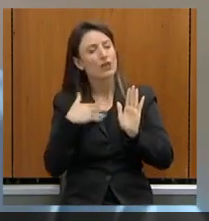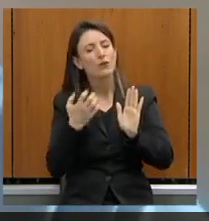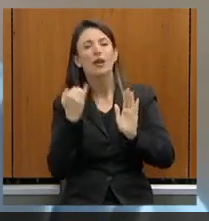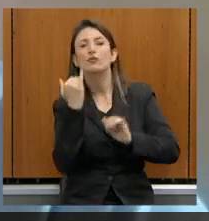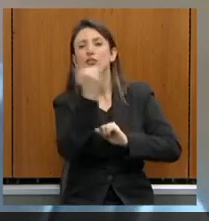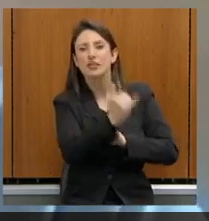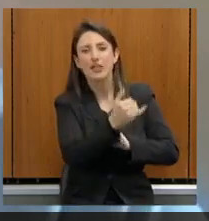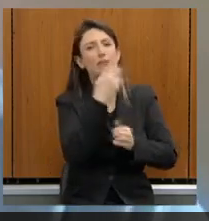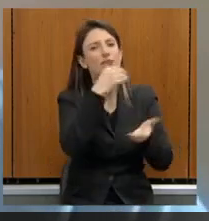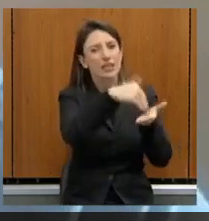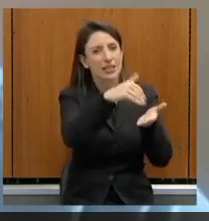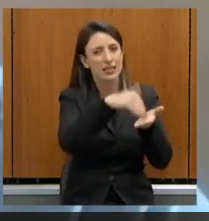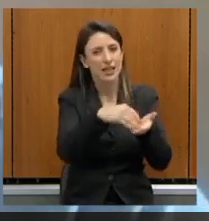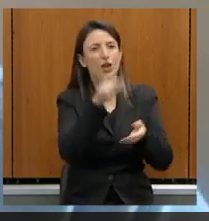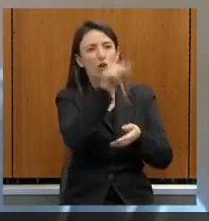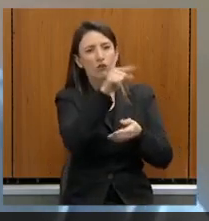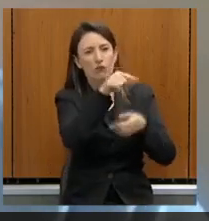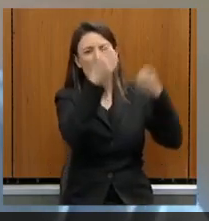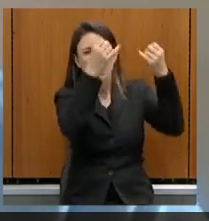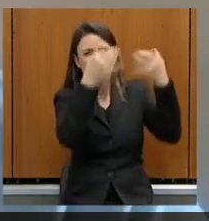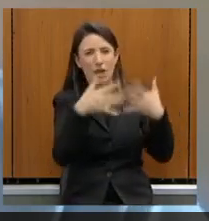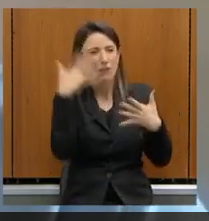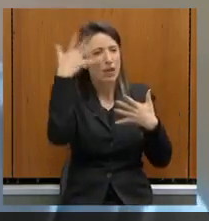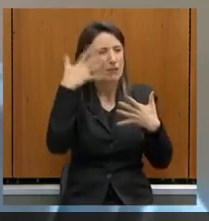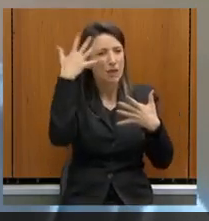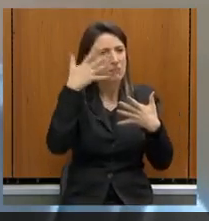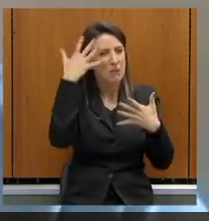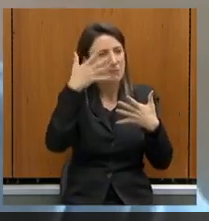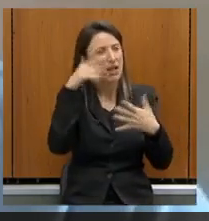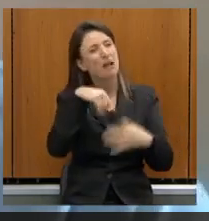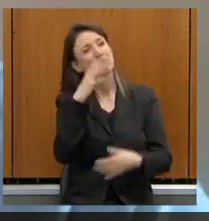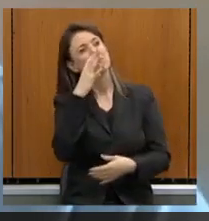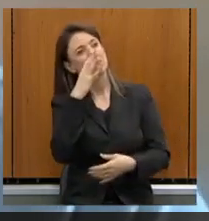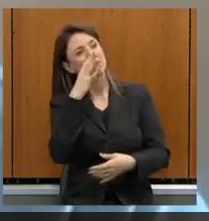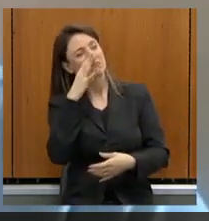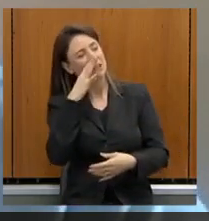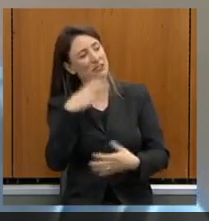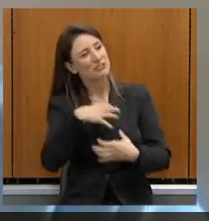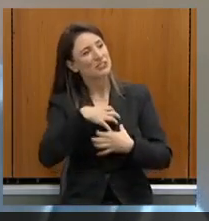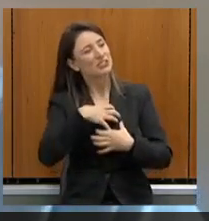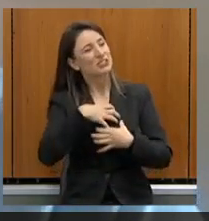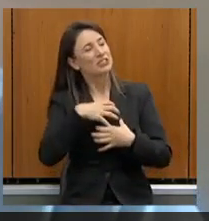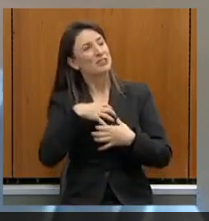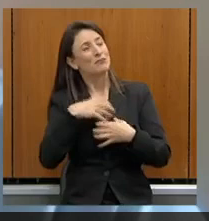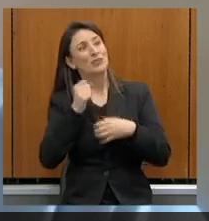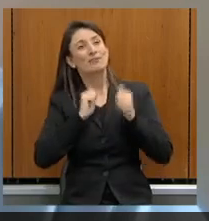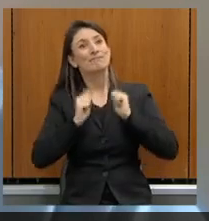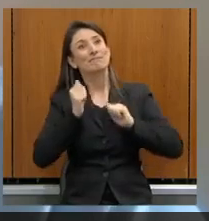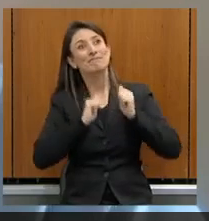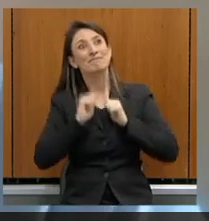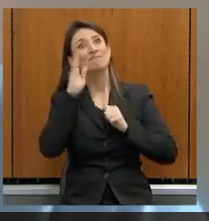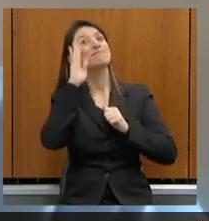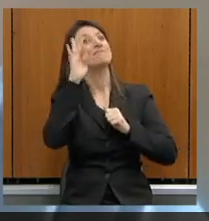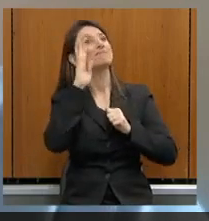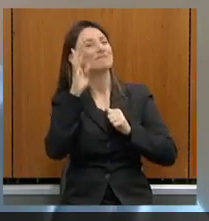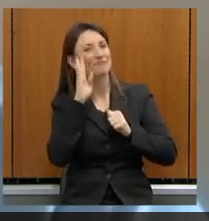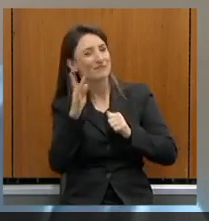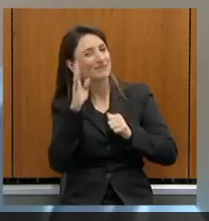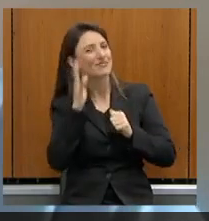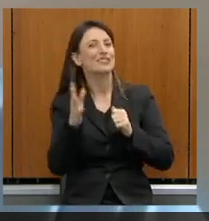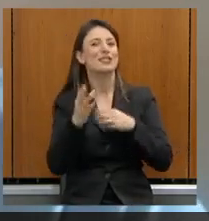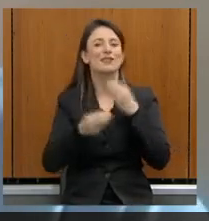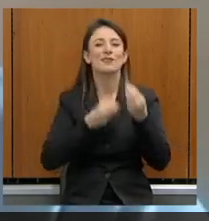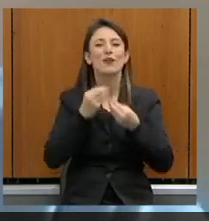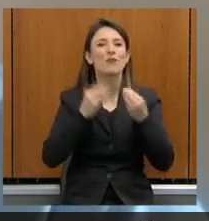o relato dele na abertura foi de muita expectativa para termos no turismo a